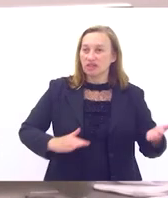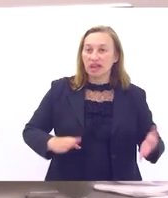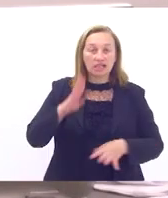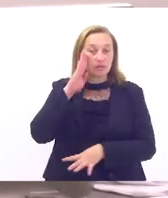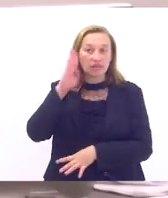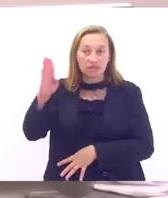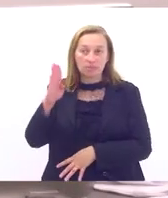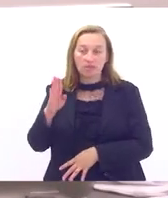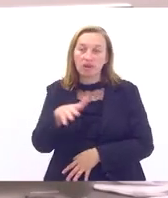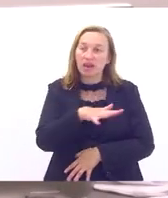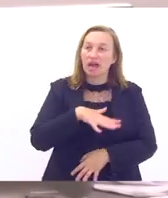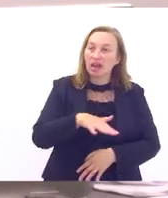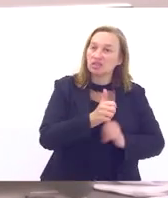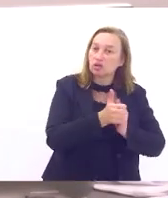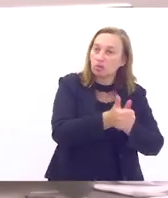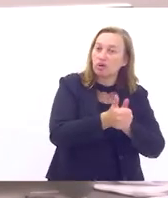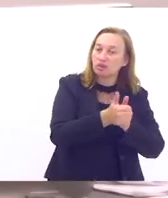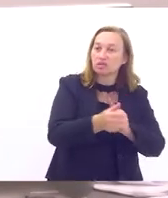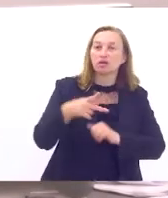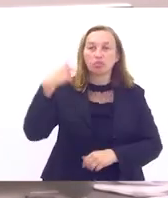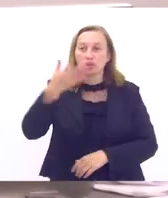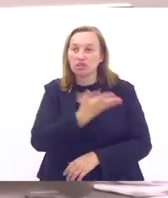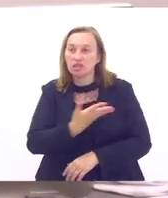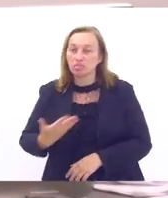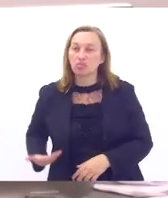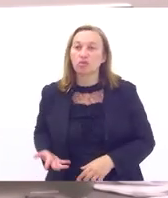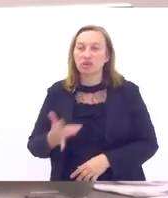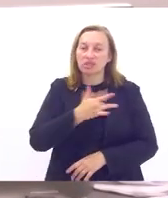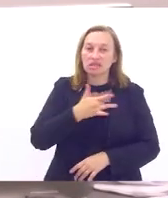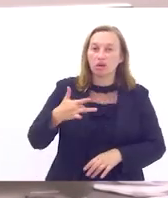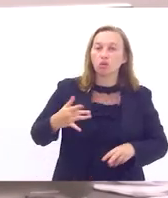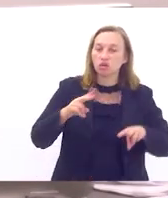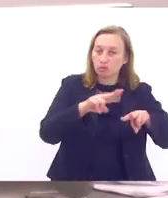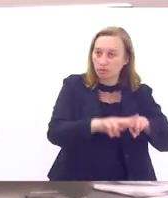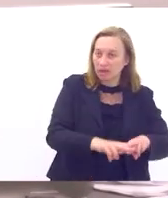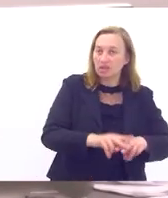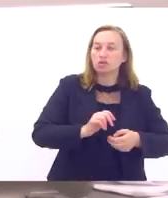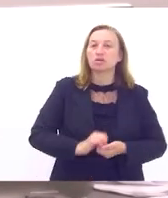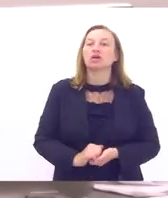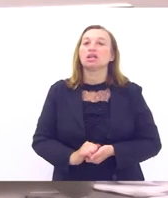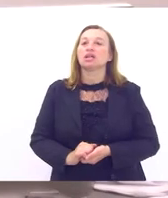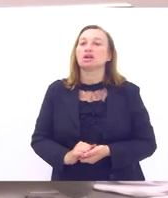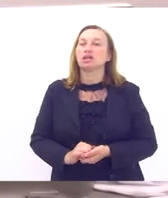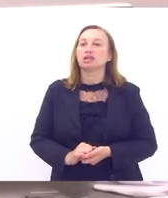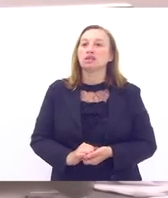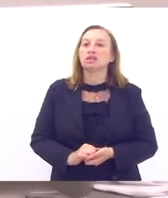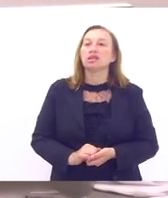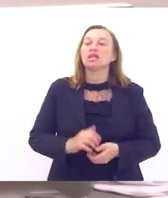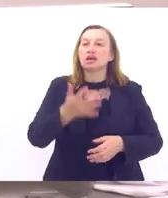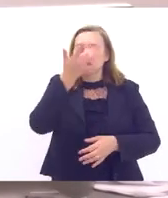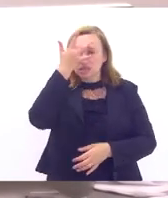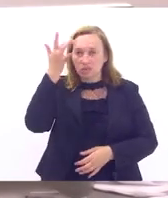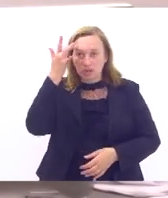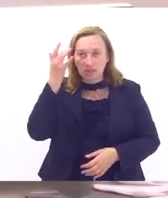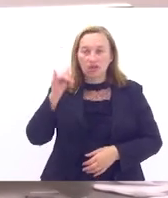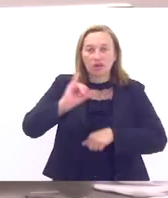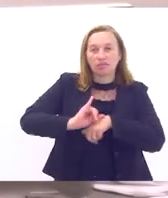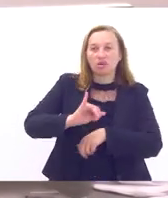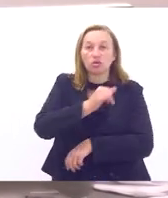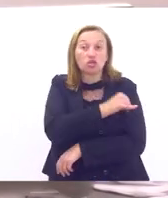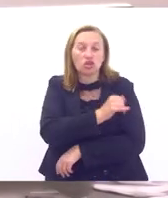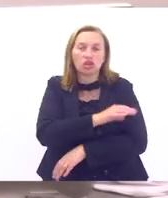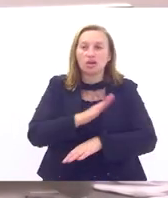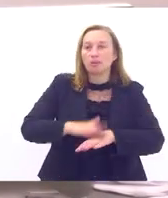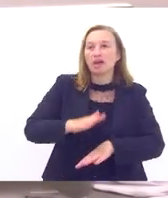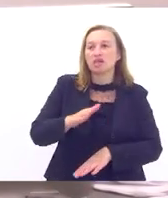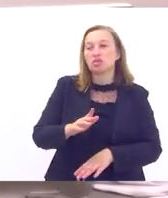atua no acompanhamento da política pública de saúde prisional e saúde mental na capital do Rio de Janeiro, mais